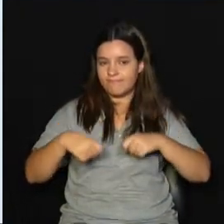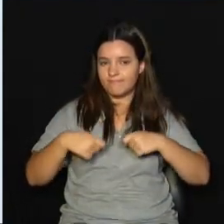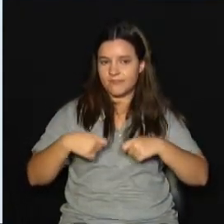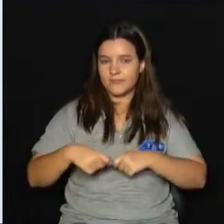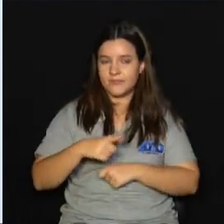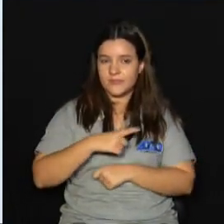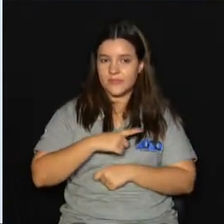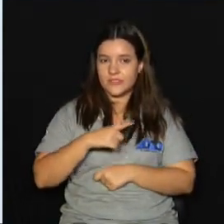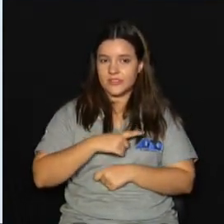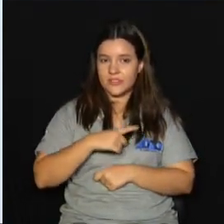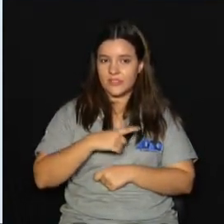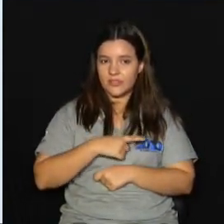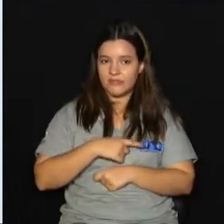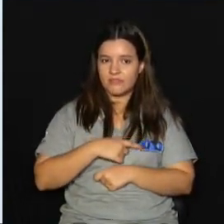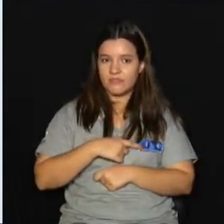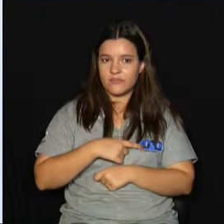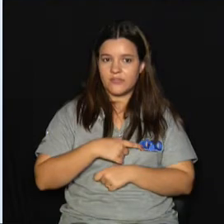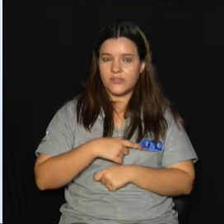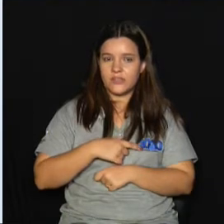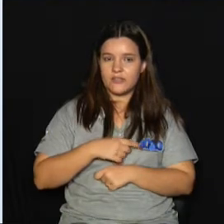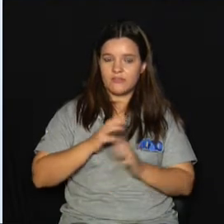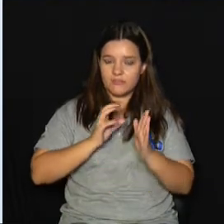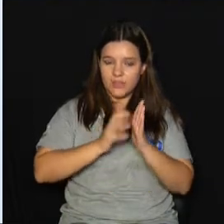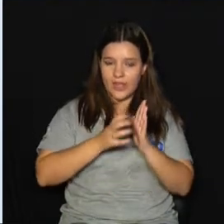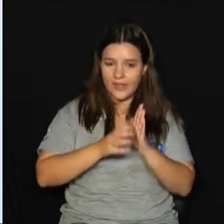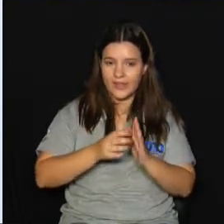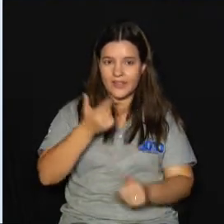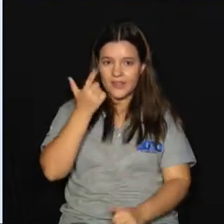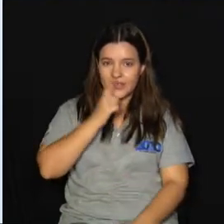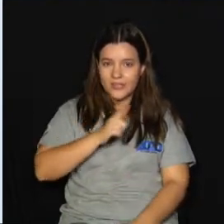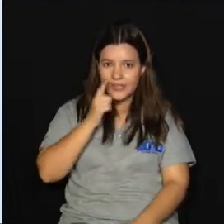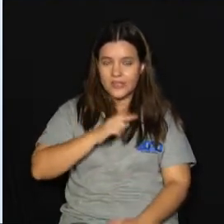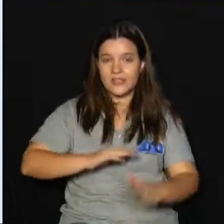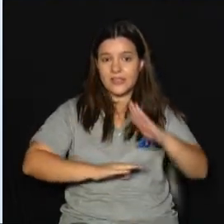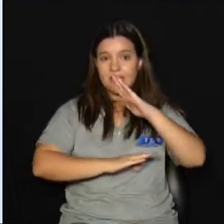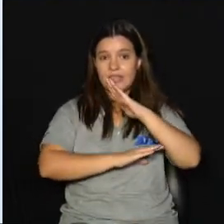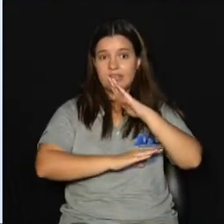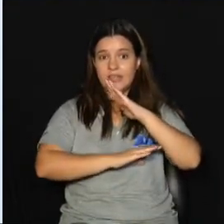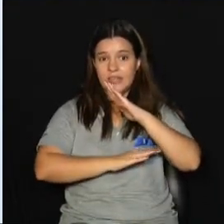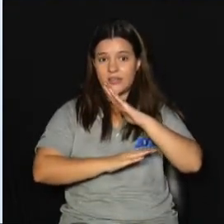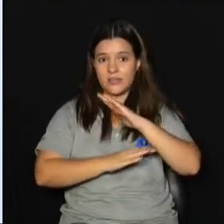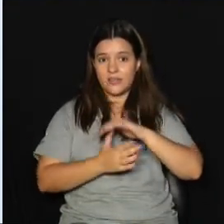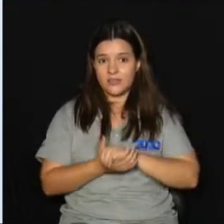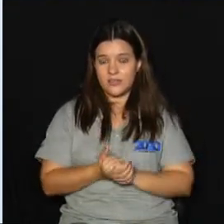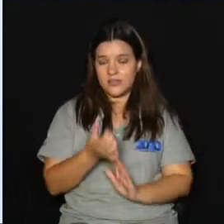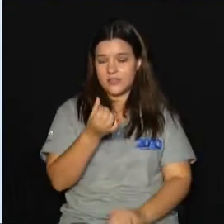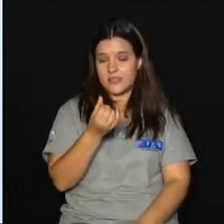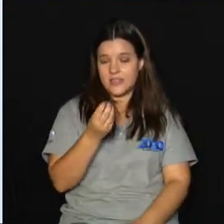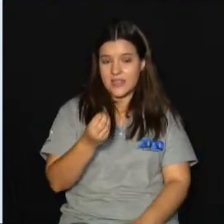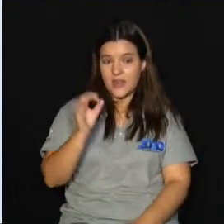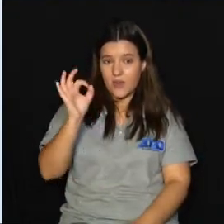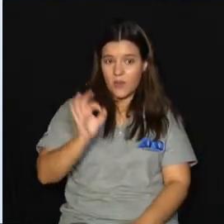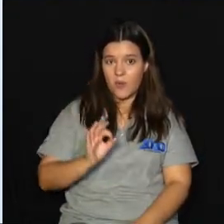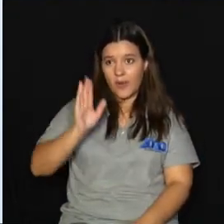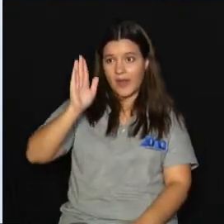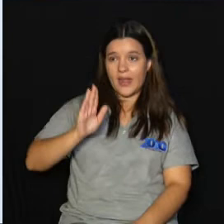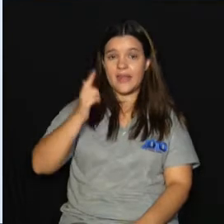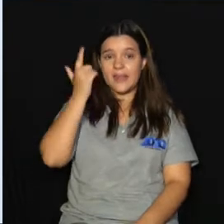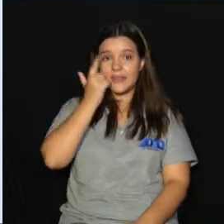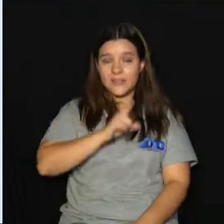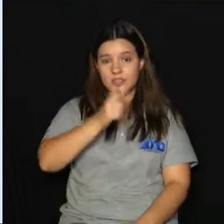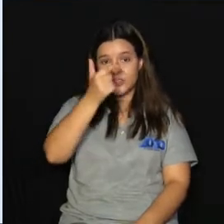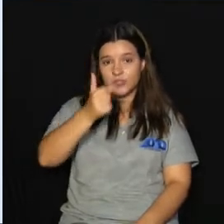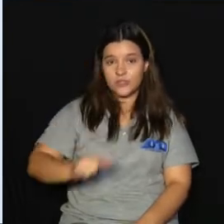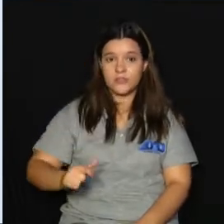taxa de reeleição desses parlamentares na Câmara de Campinas foi alta, foi 60% dos candidatos foram reeleitos, né?